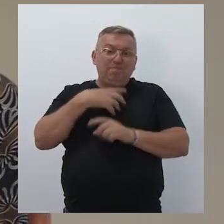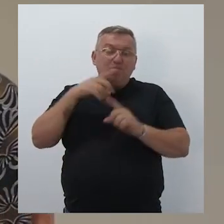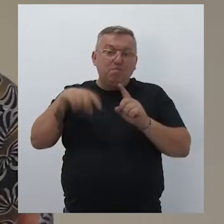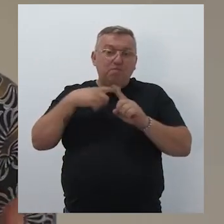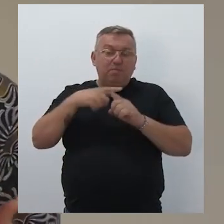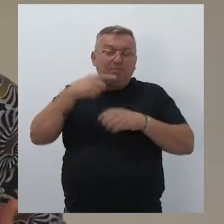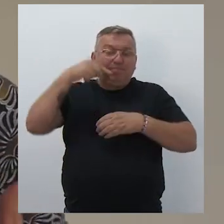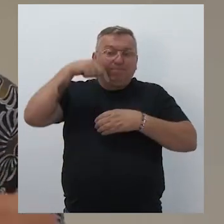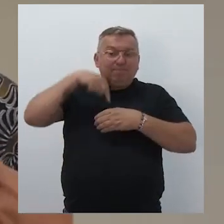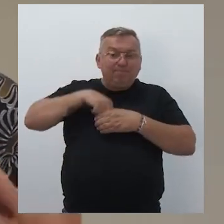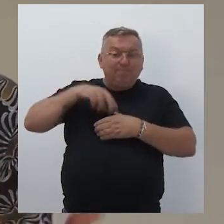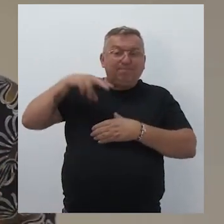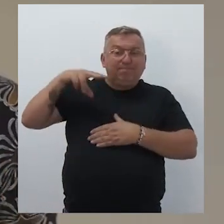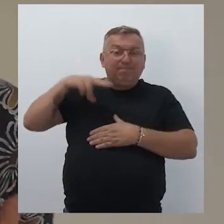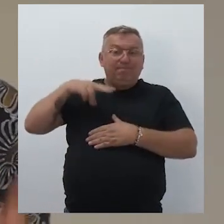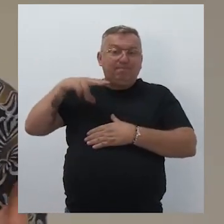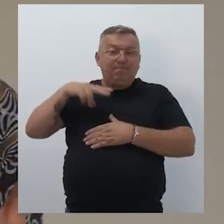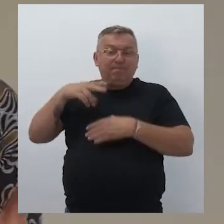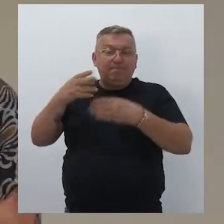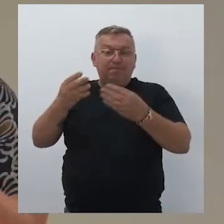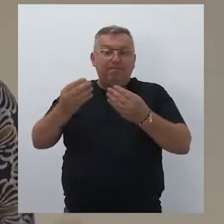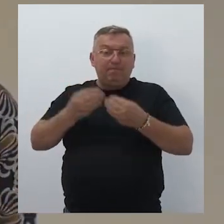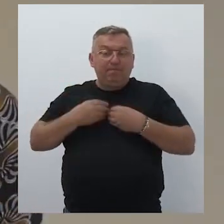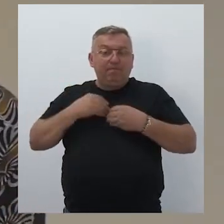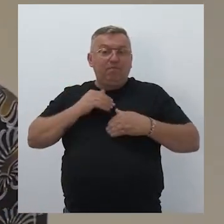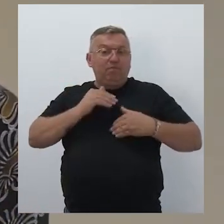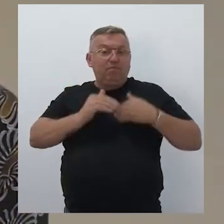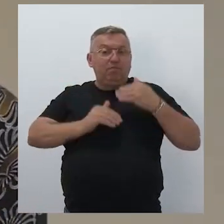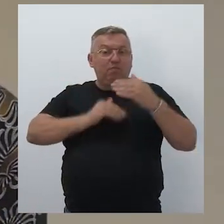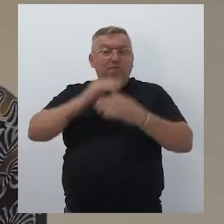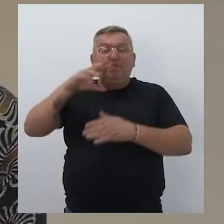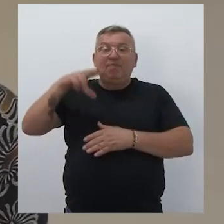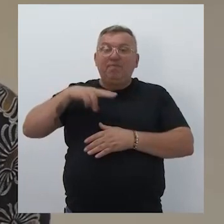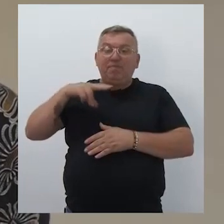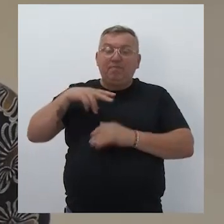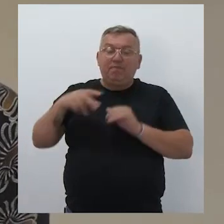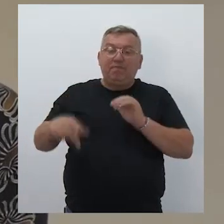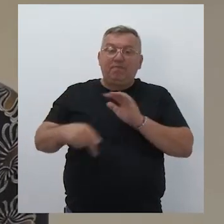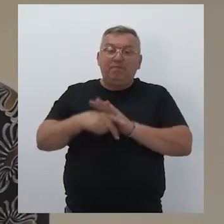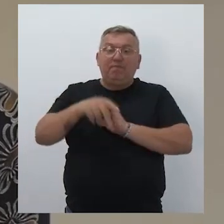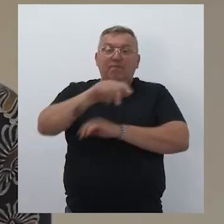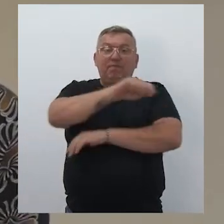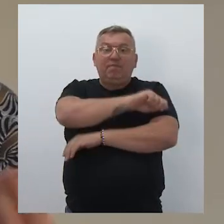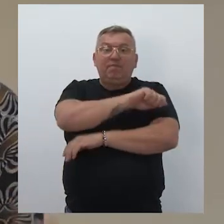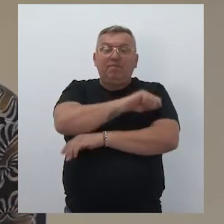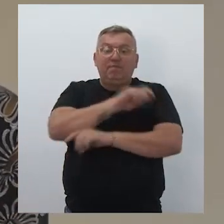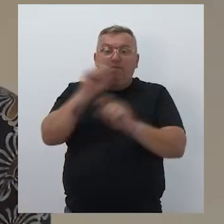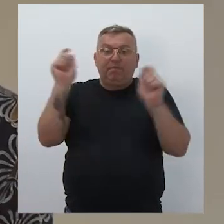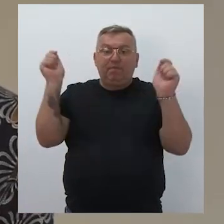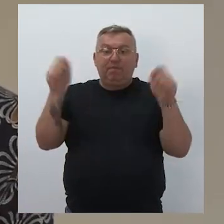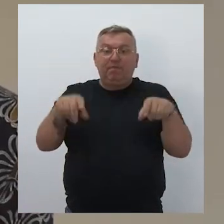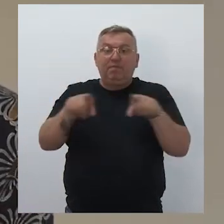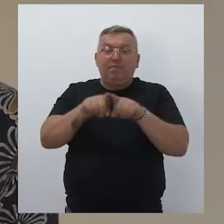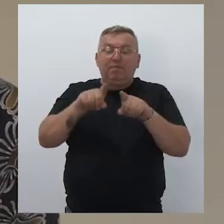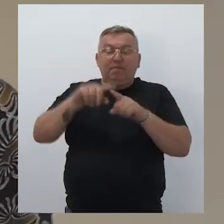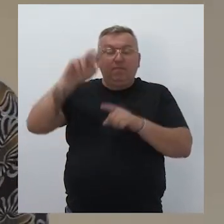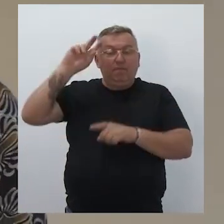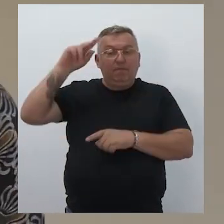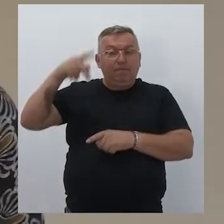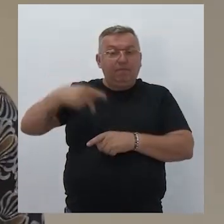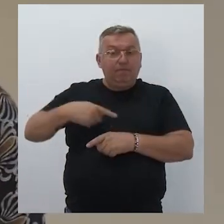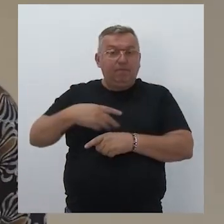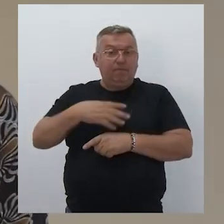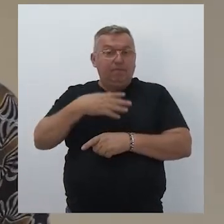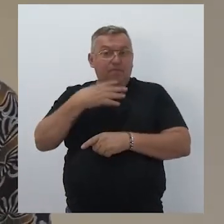íntimo, ou seja, que vai promover o desenvolvimento pessoal dos estudantes, a sua capacidade de autoconhecimento e